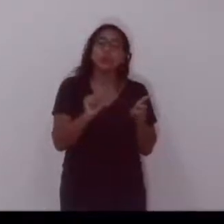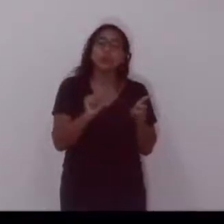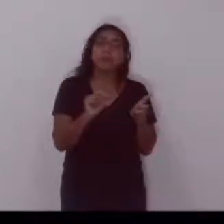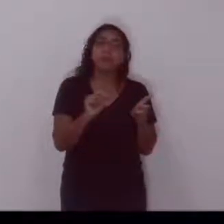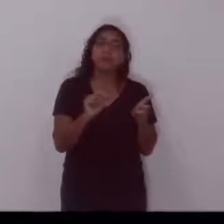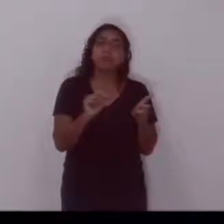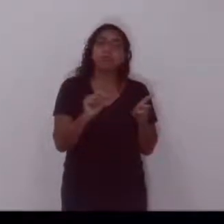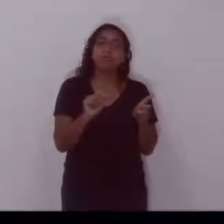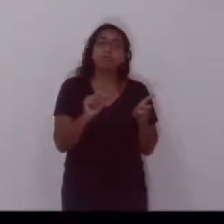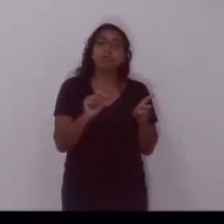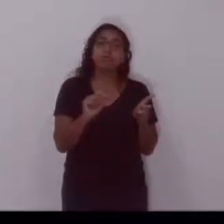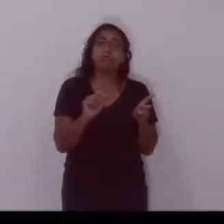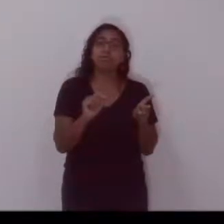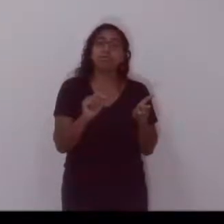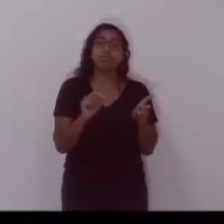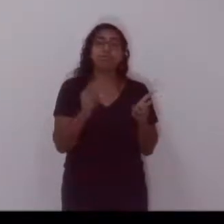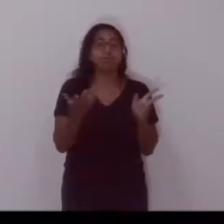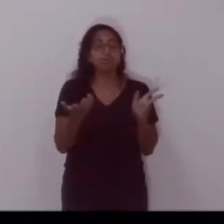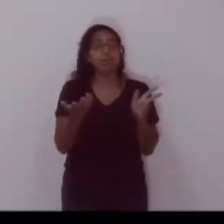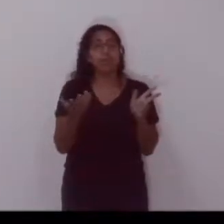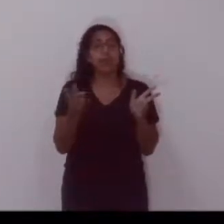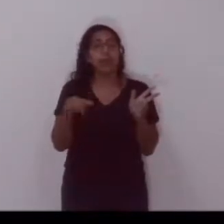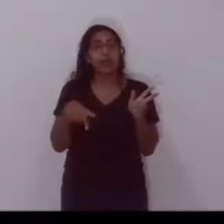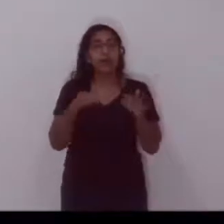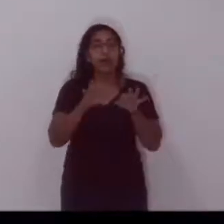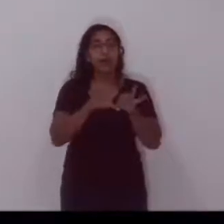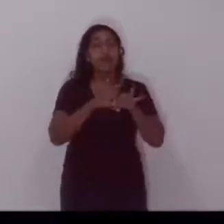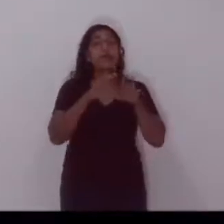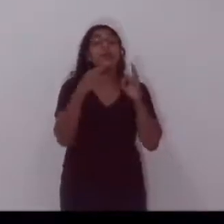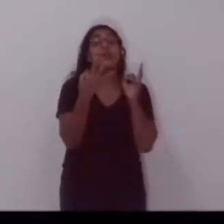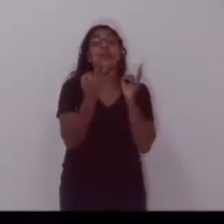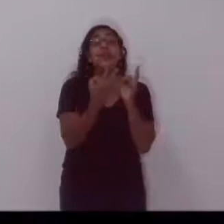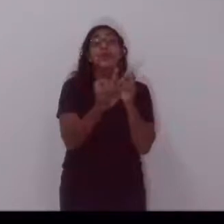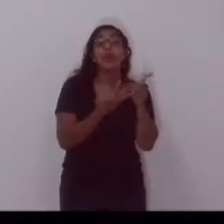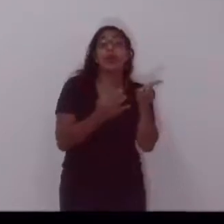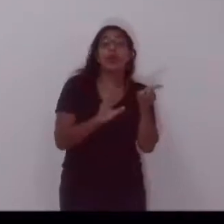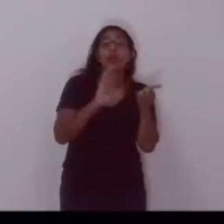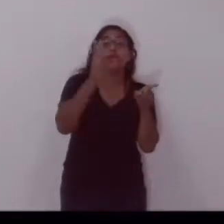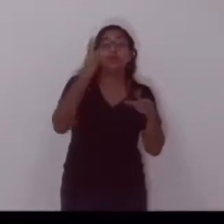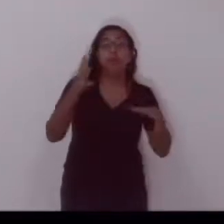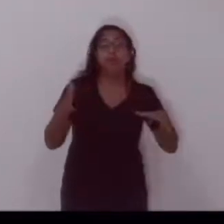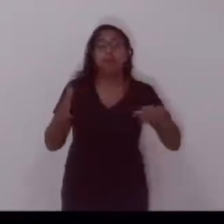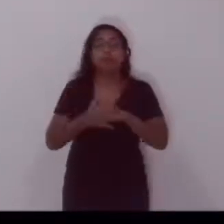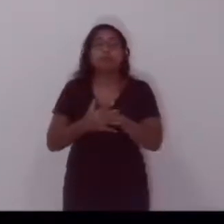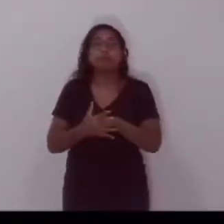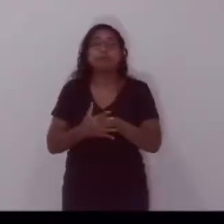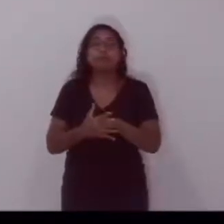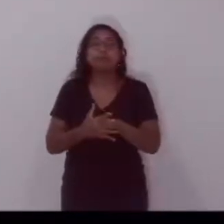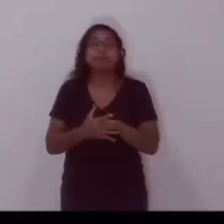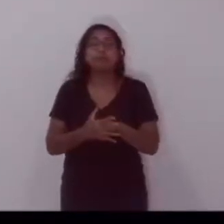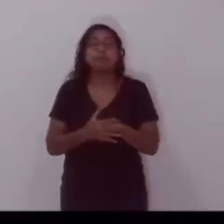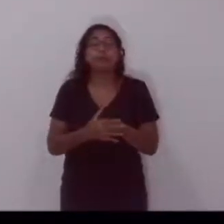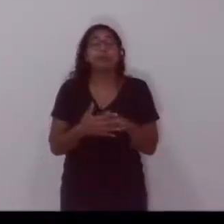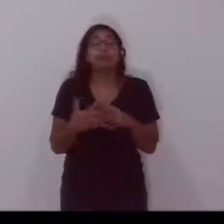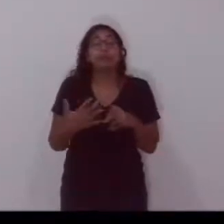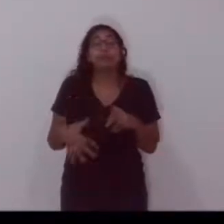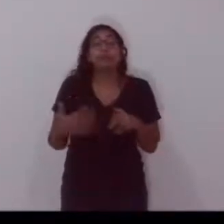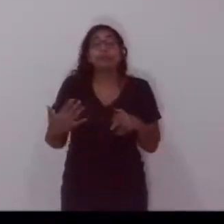que você cura, né? Como é que você cuida de uma família que sofre um acidente grave, e